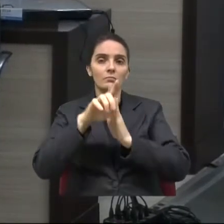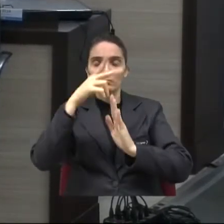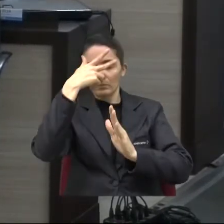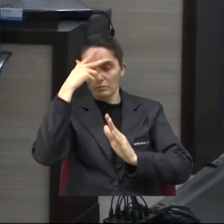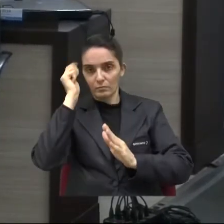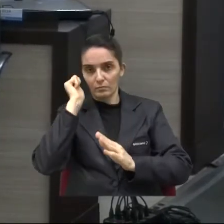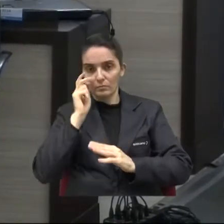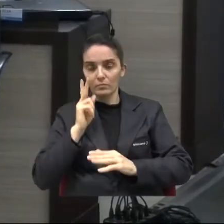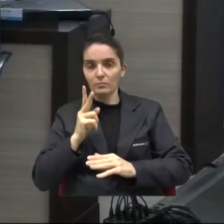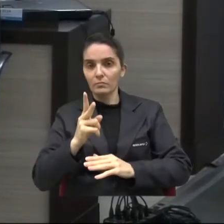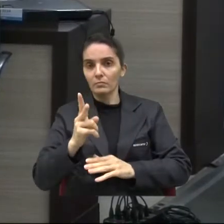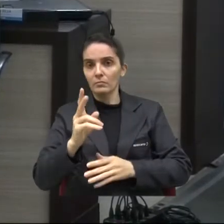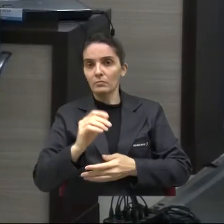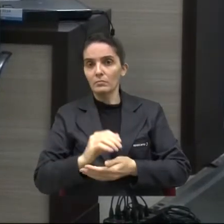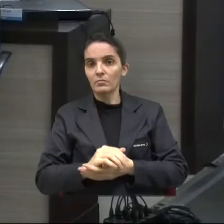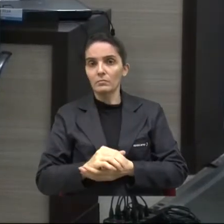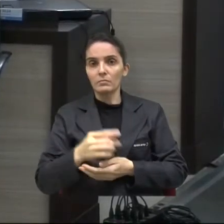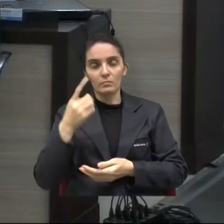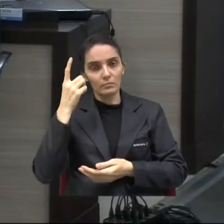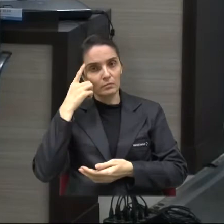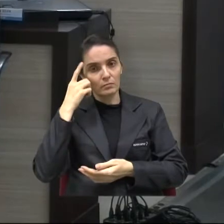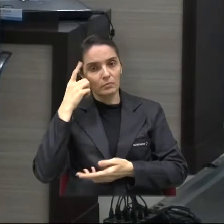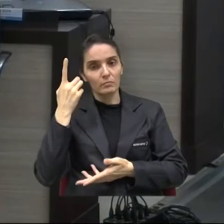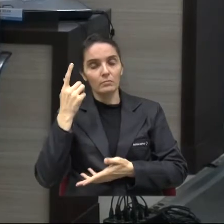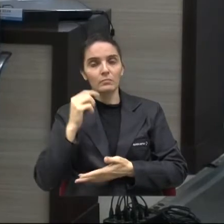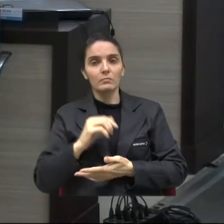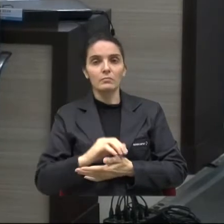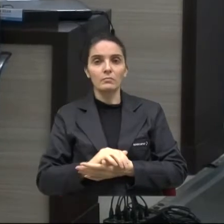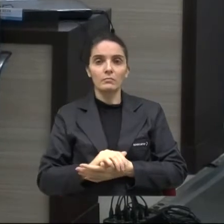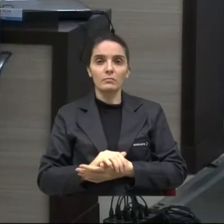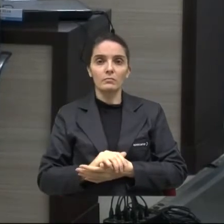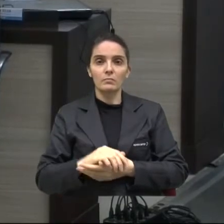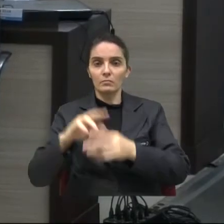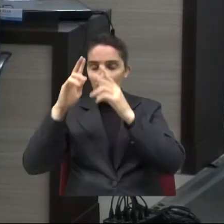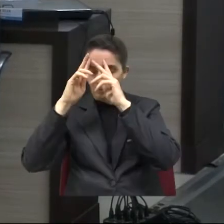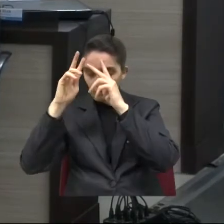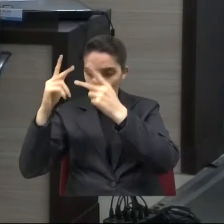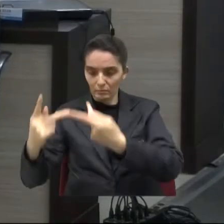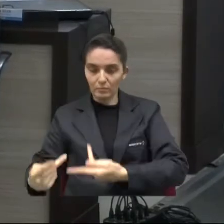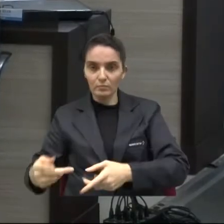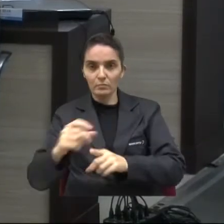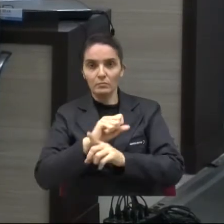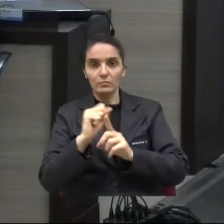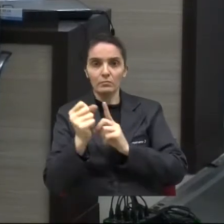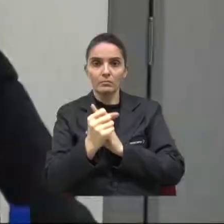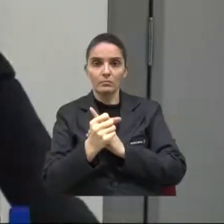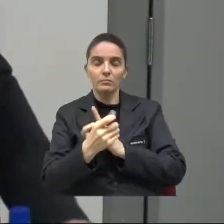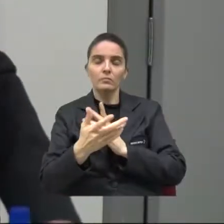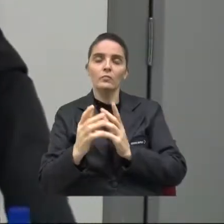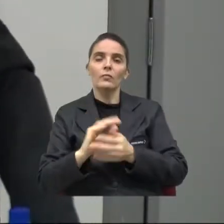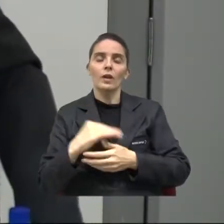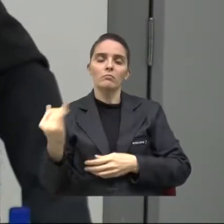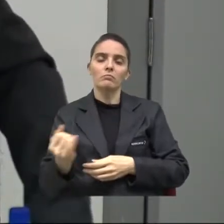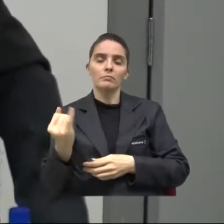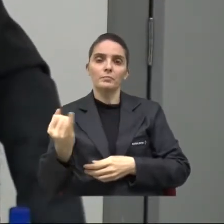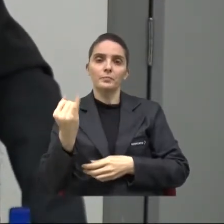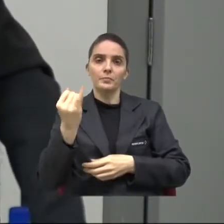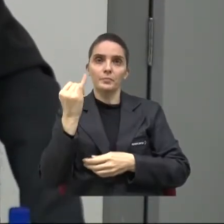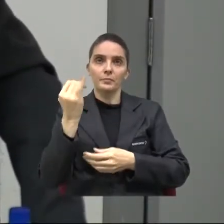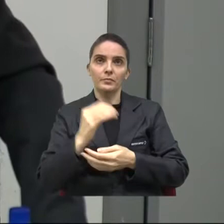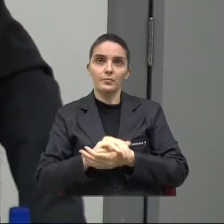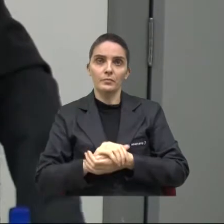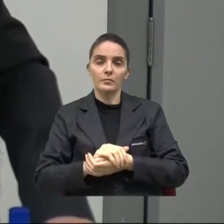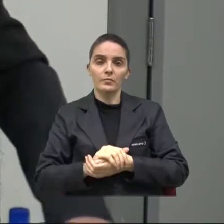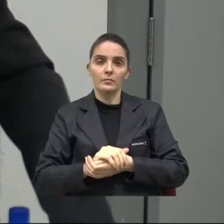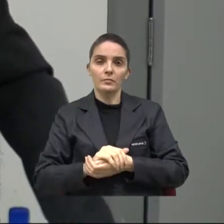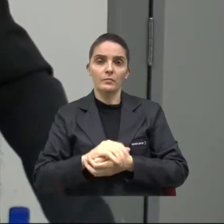proposituras são sempre bem voltadas com relação ao aspecto humano, social, comunitário. É importante isso. Vereadora